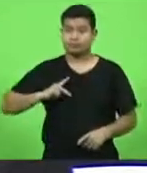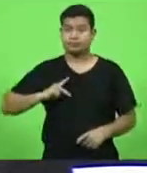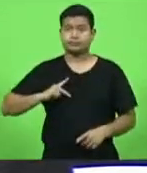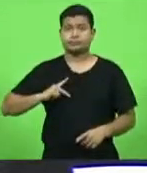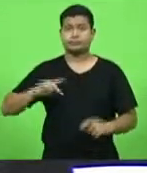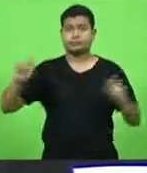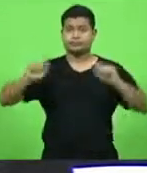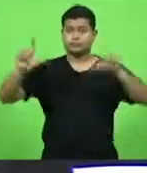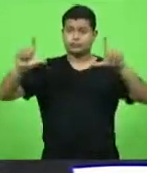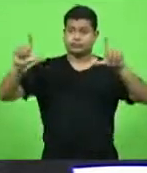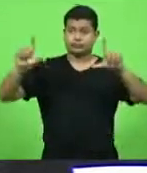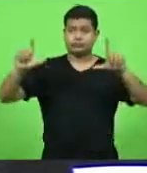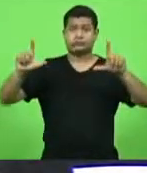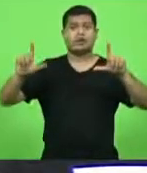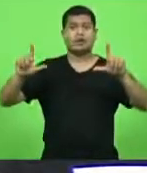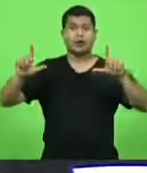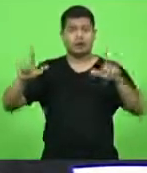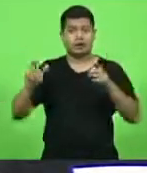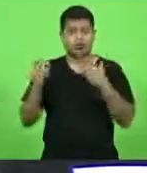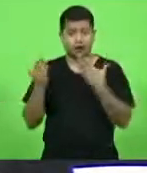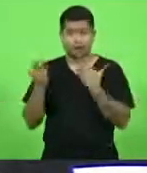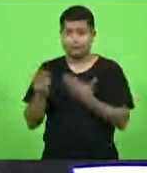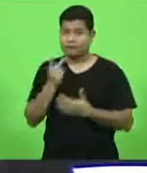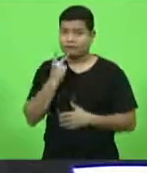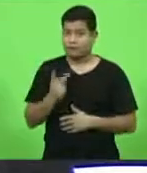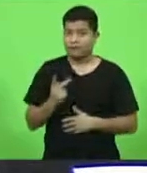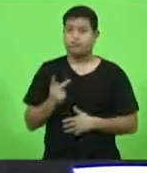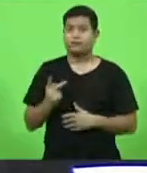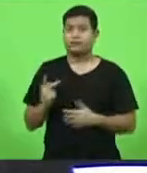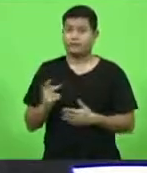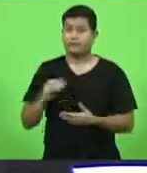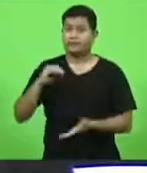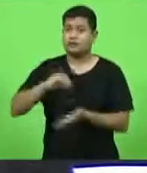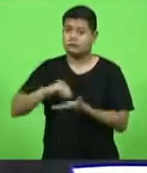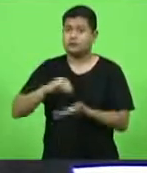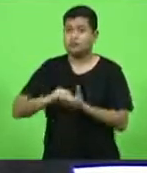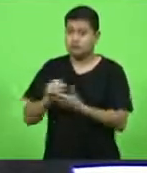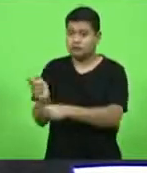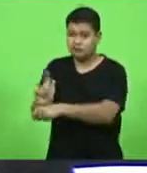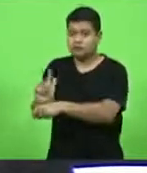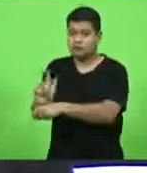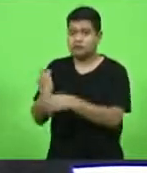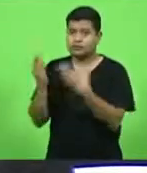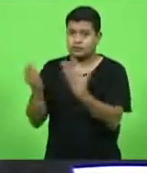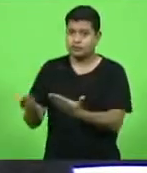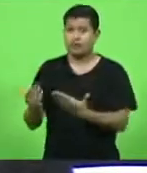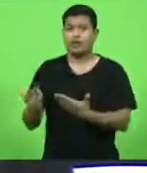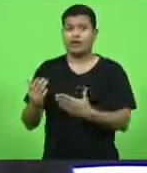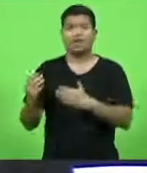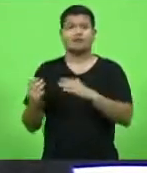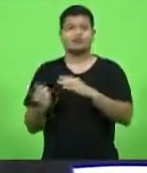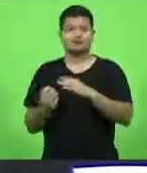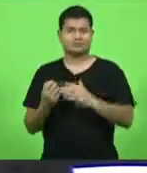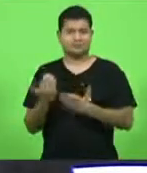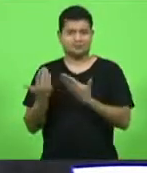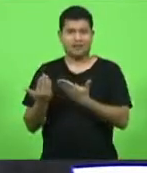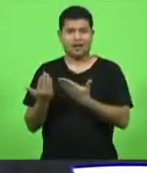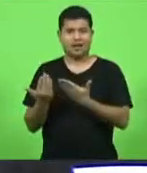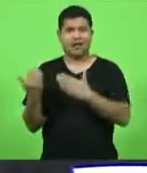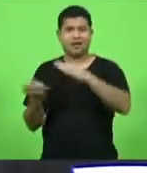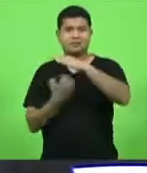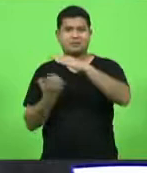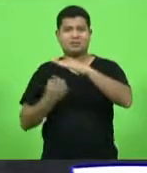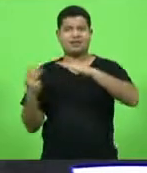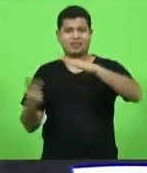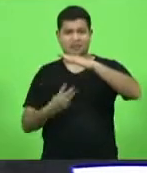alertando sobre as ingerências dessa empresa terceirizada que atua